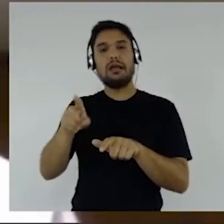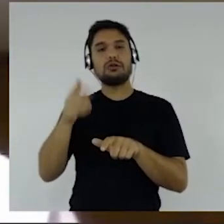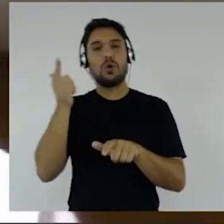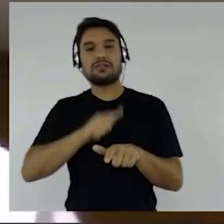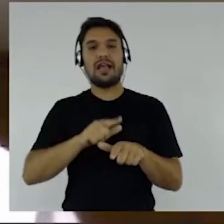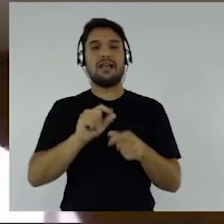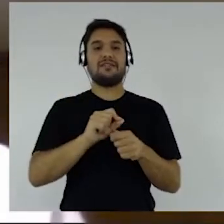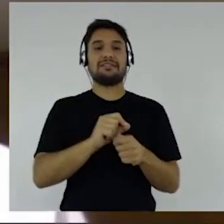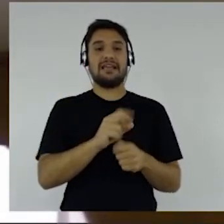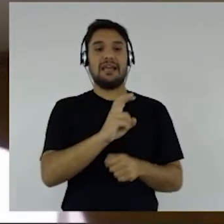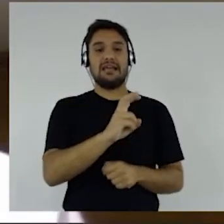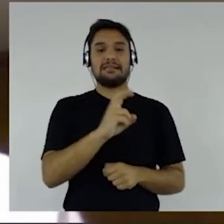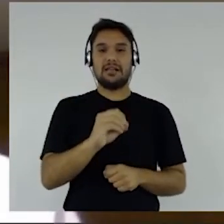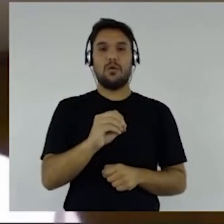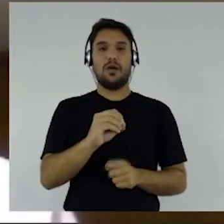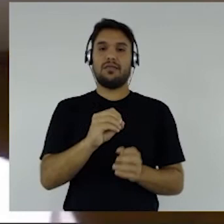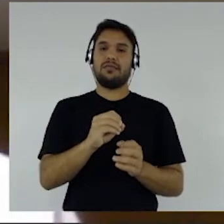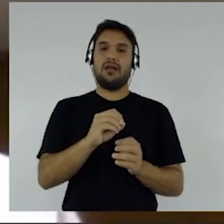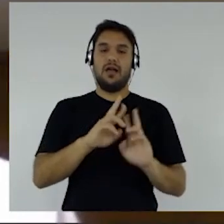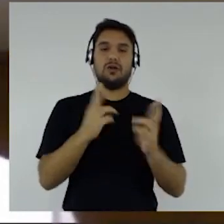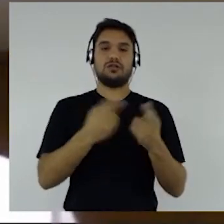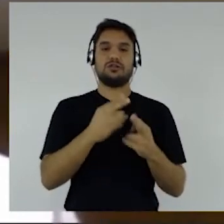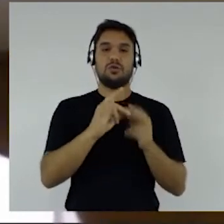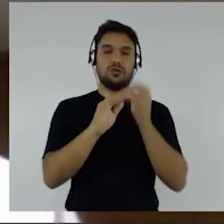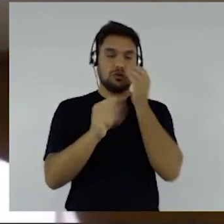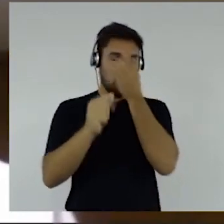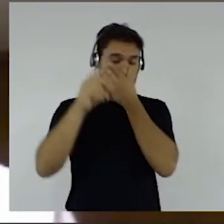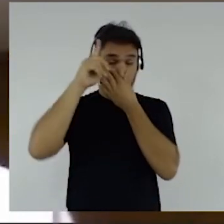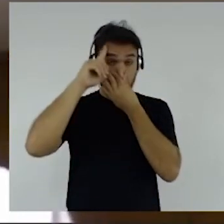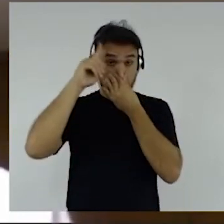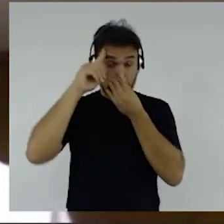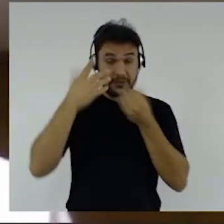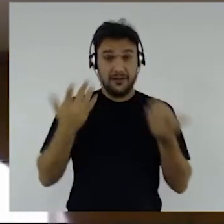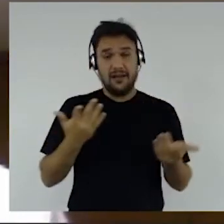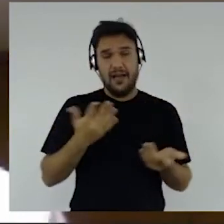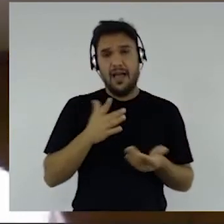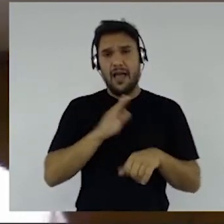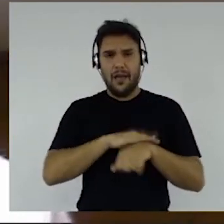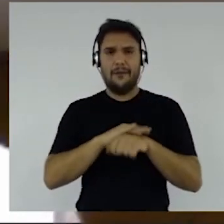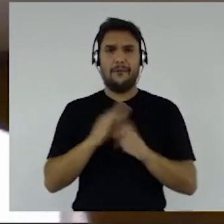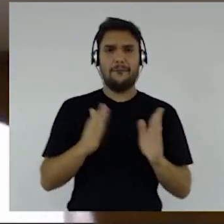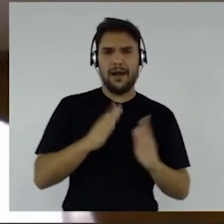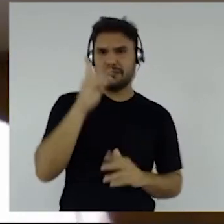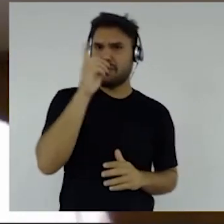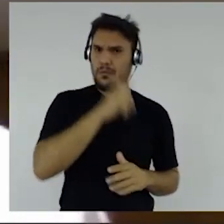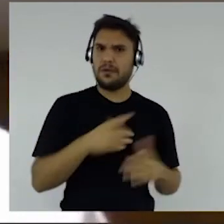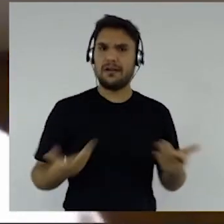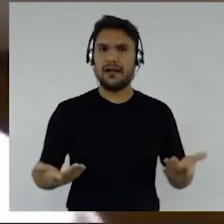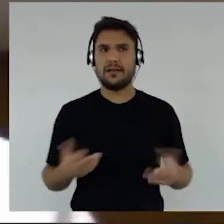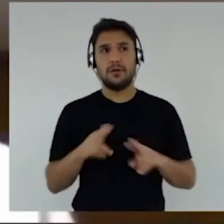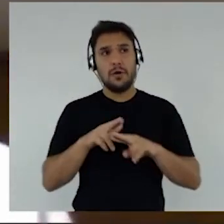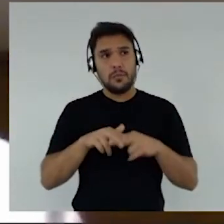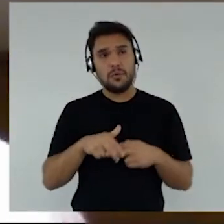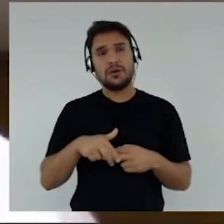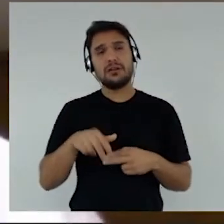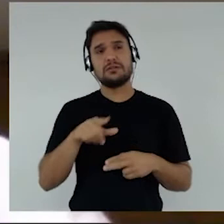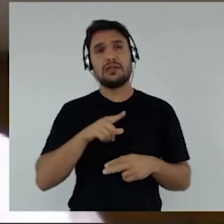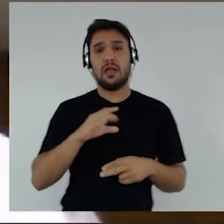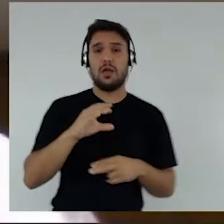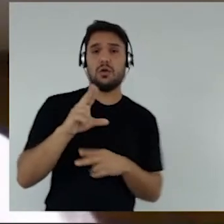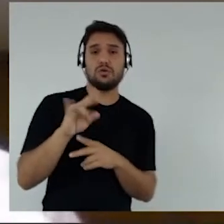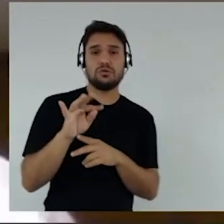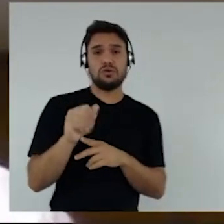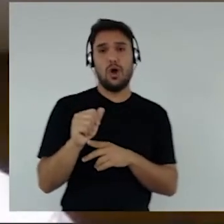né? 50 audiências de custódia por dia, é um prazo bem complicado, e por isso acabamos tendo essa audiência de